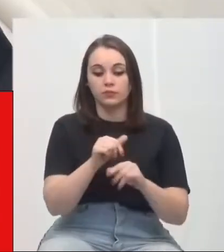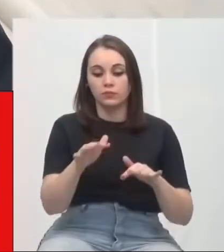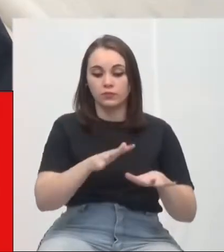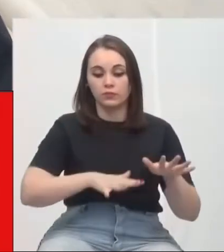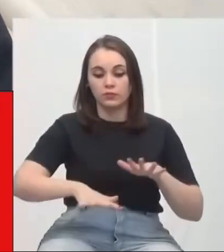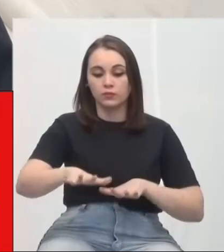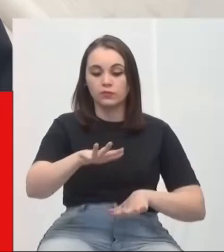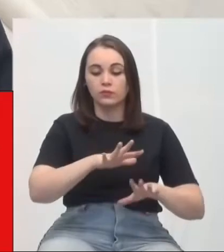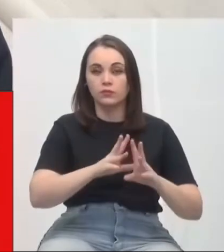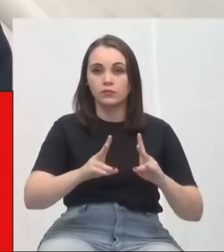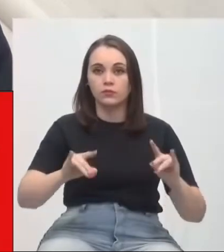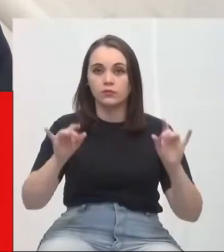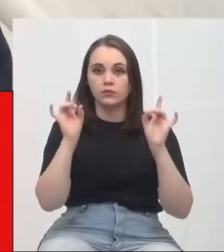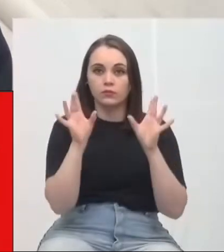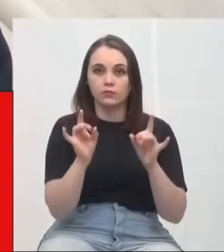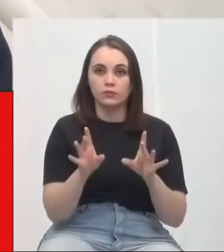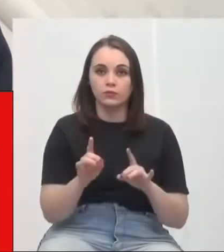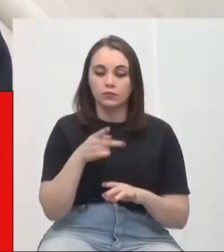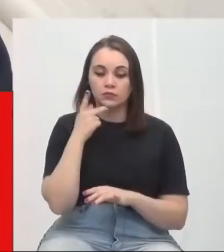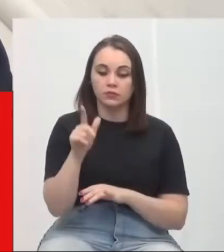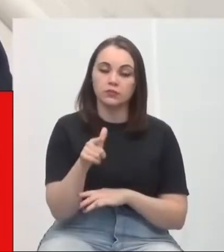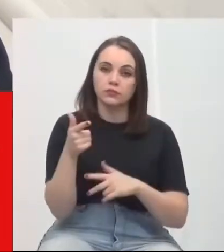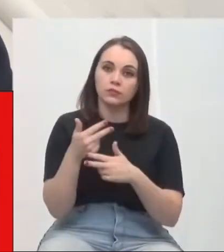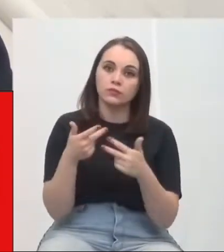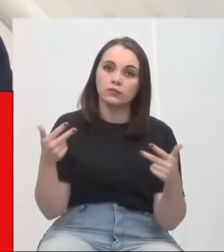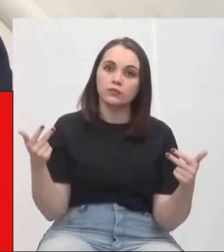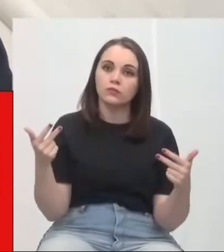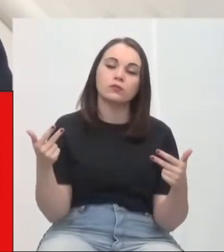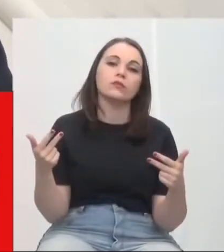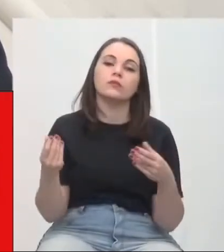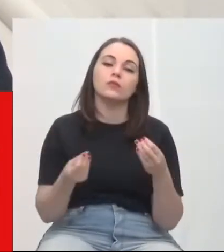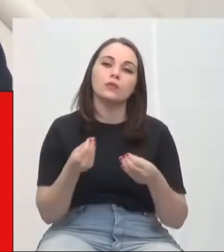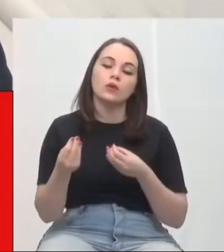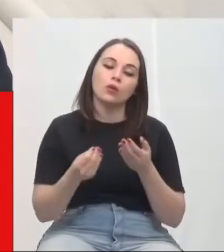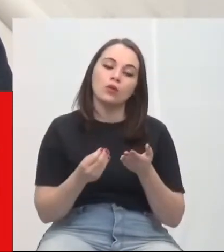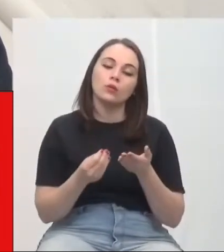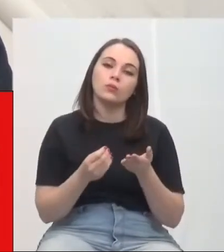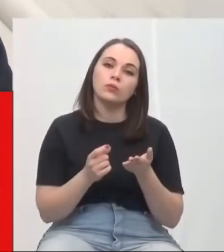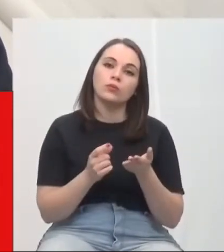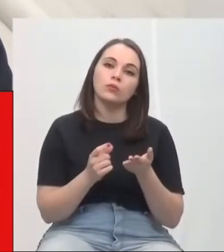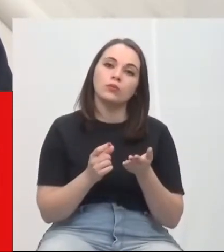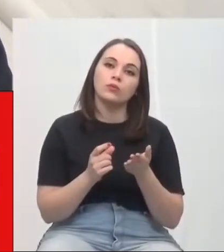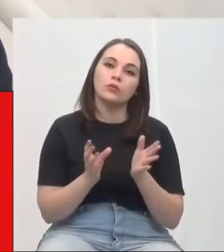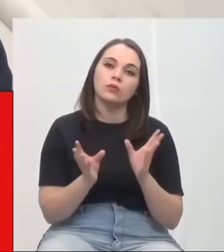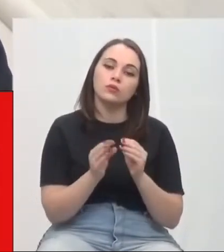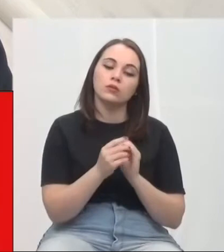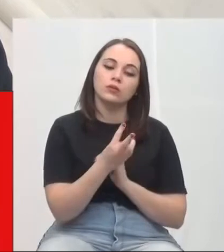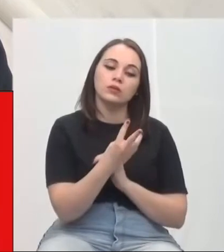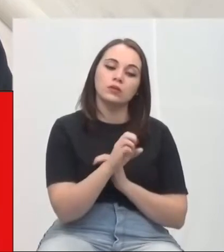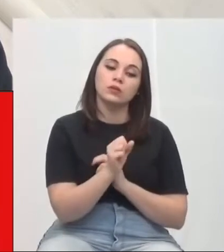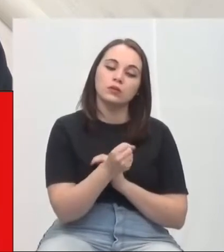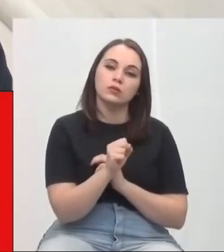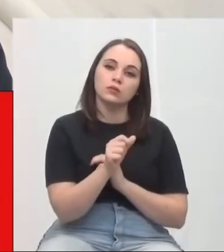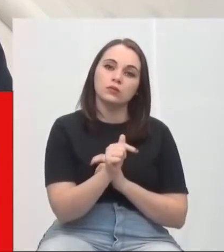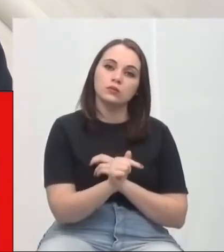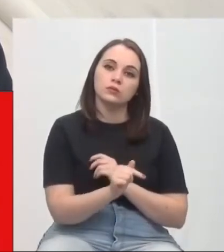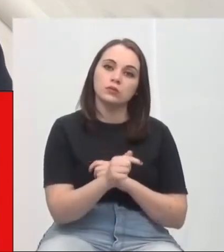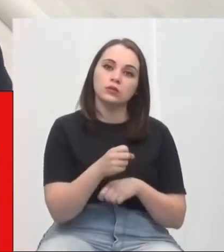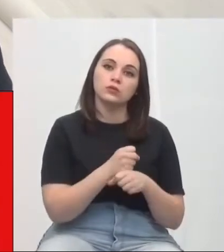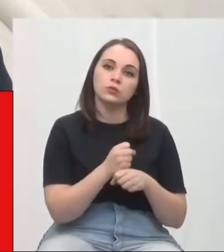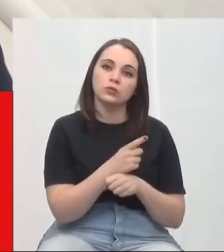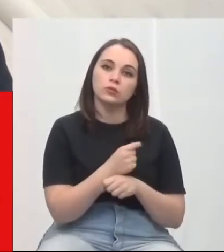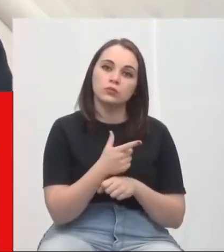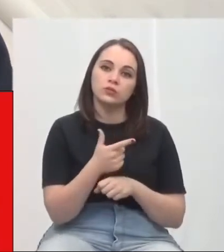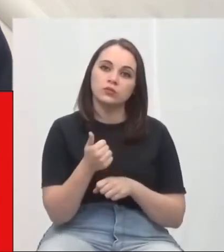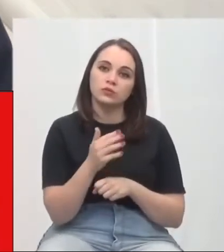do solo nas áreas que especificam e da outras providências, conforme a resolução número 387-2021,